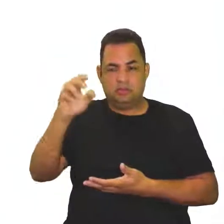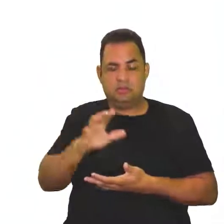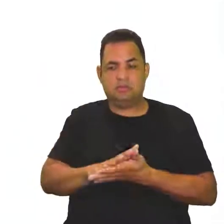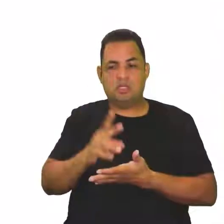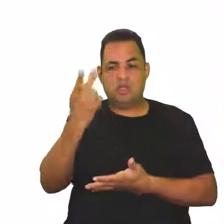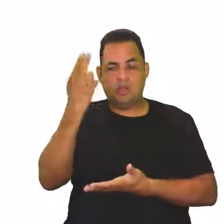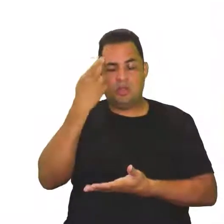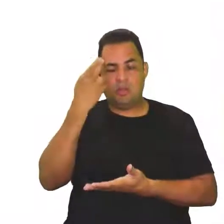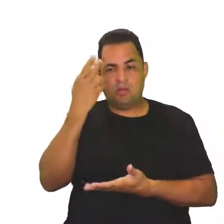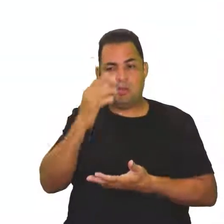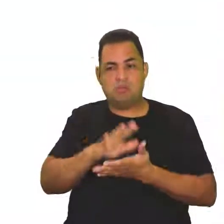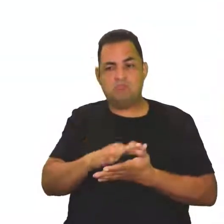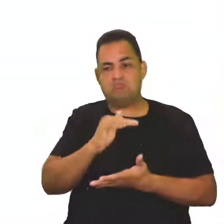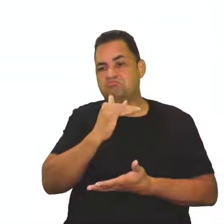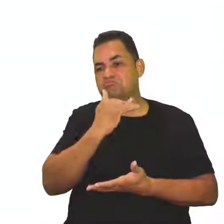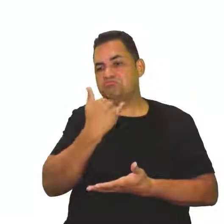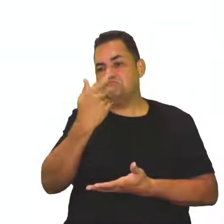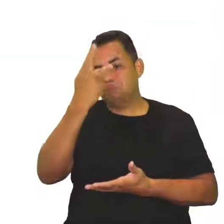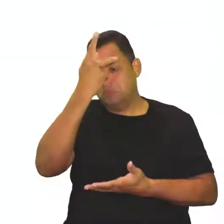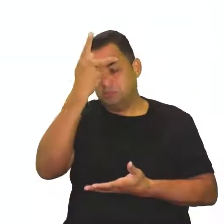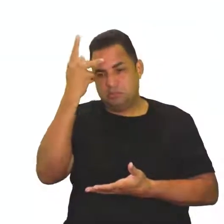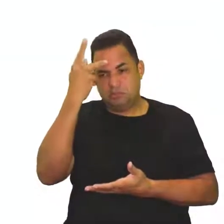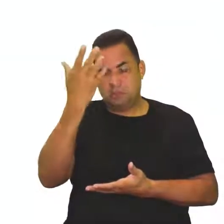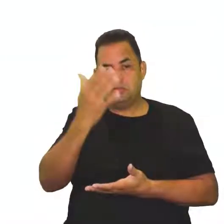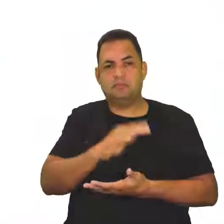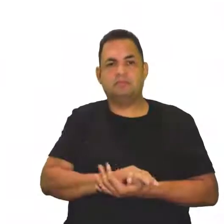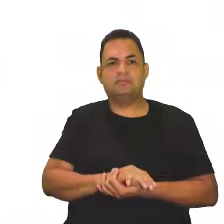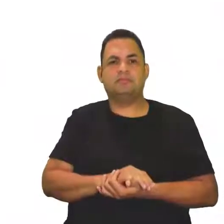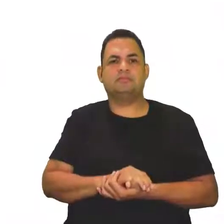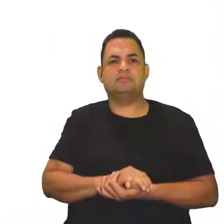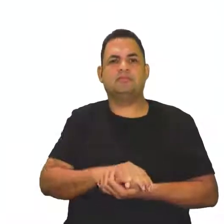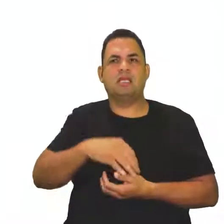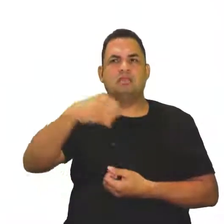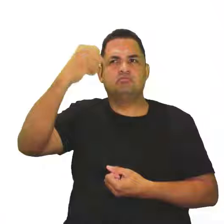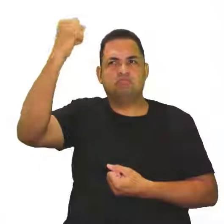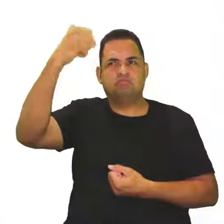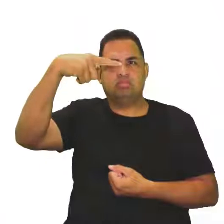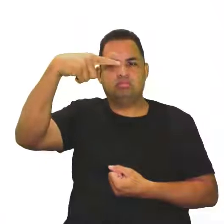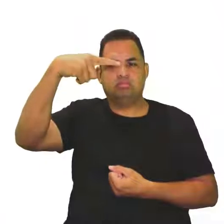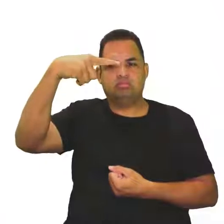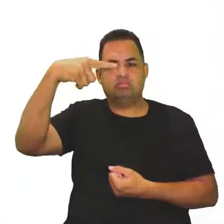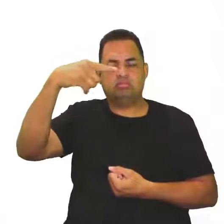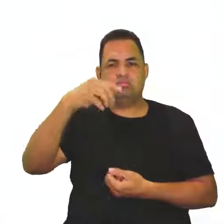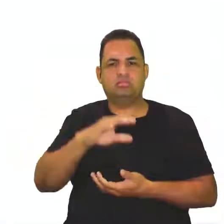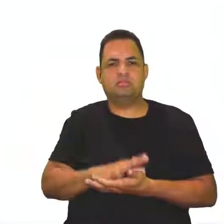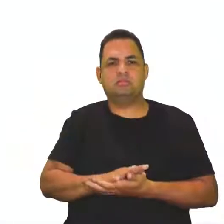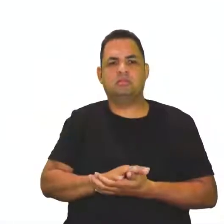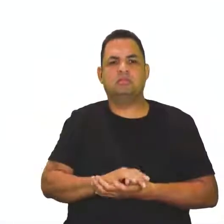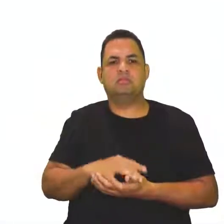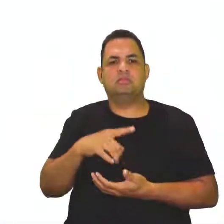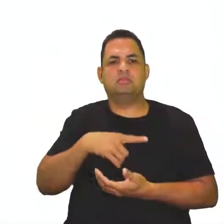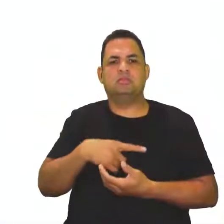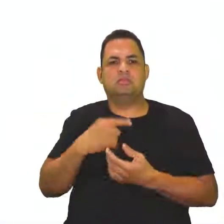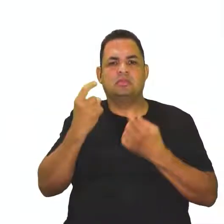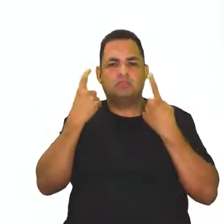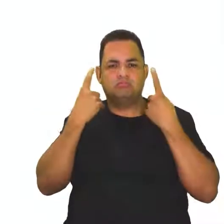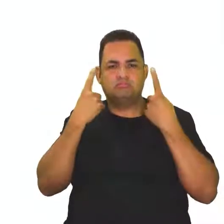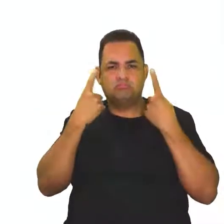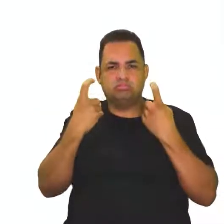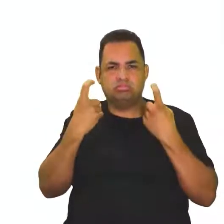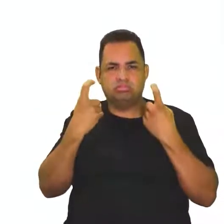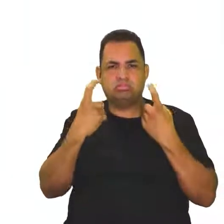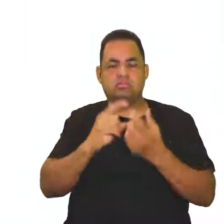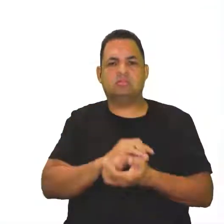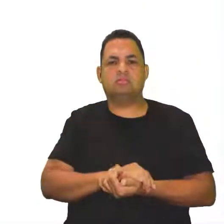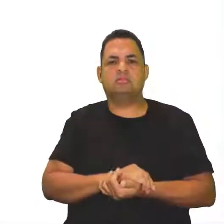raio, né? Então, sempre tomar cuidado. O efeito luminoso do raio é denominado relâmpago,